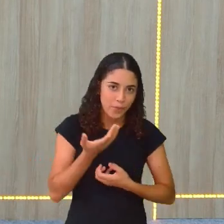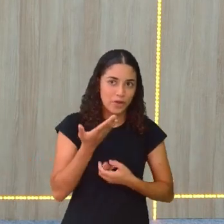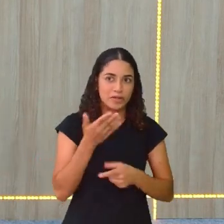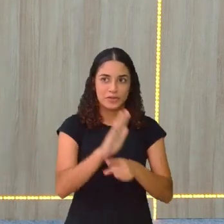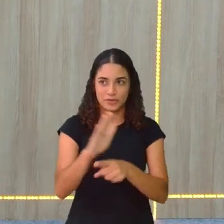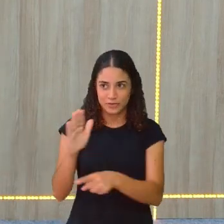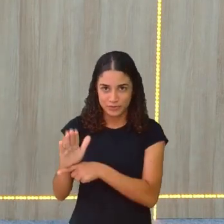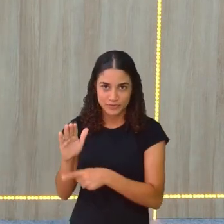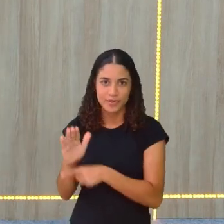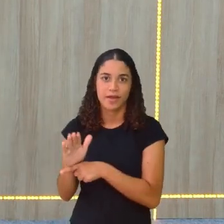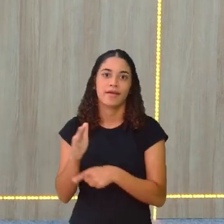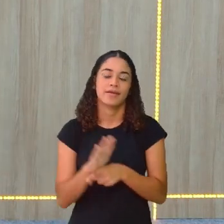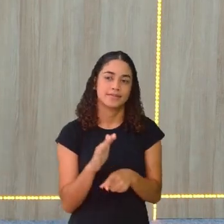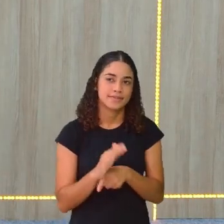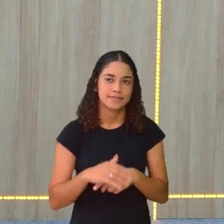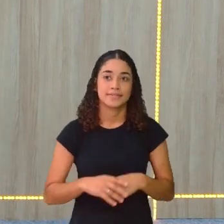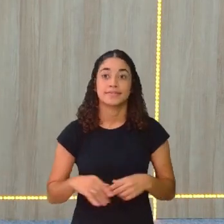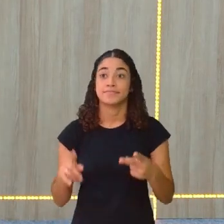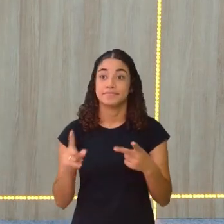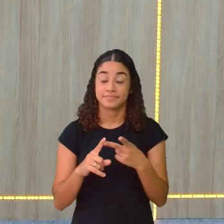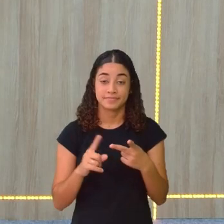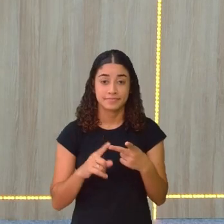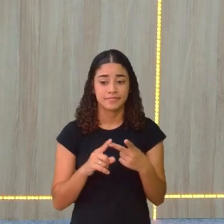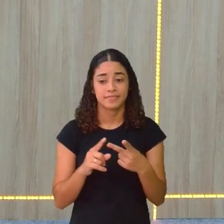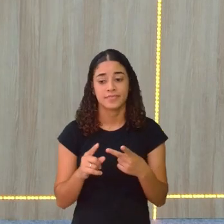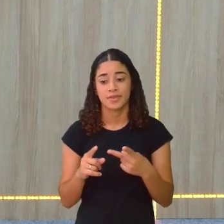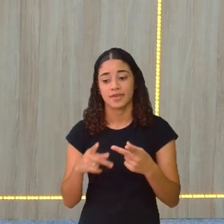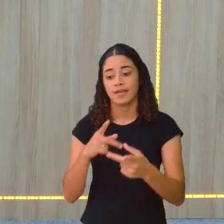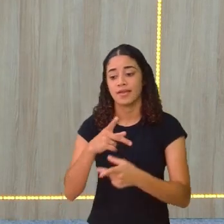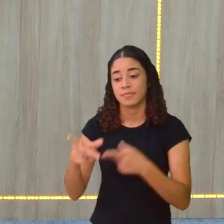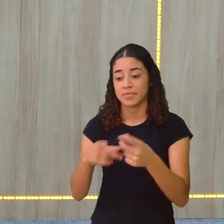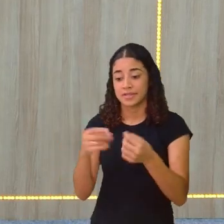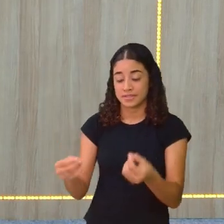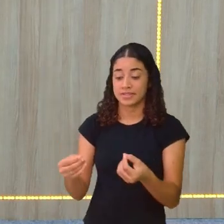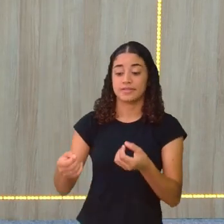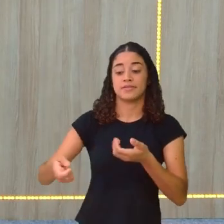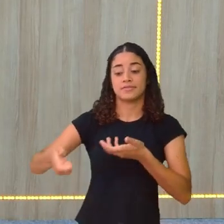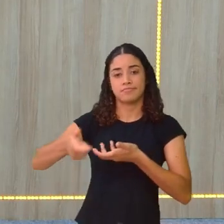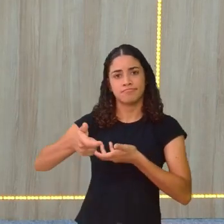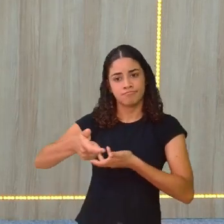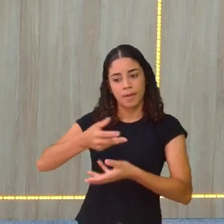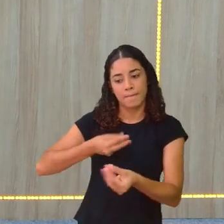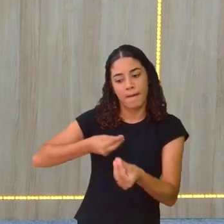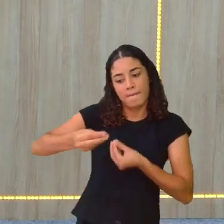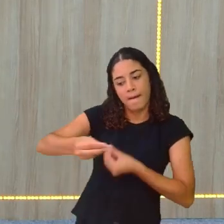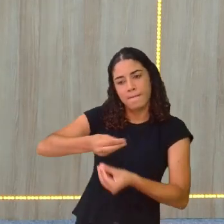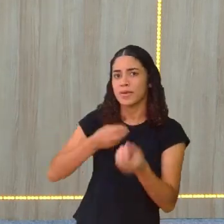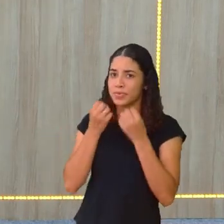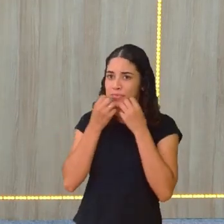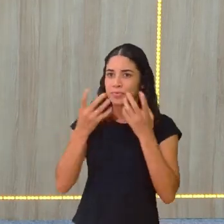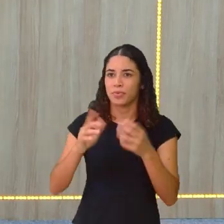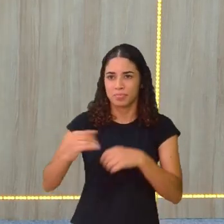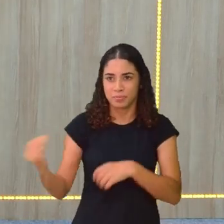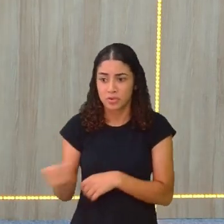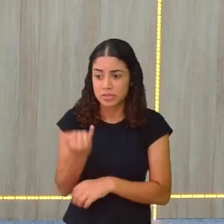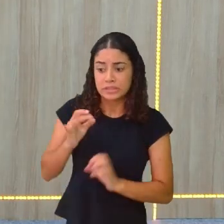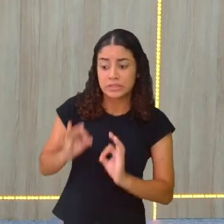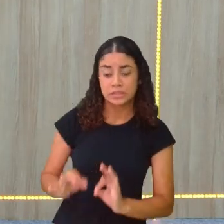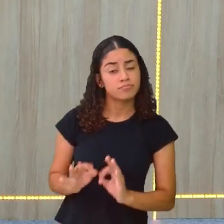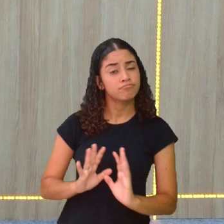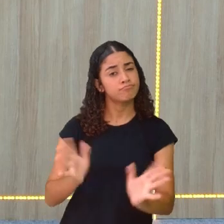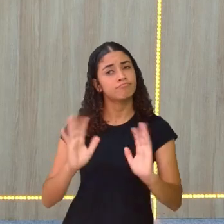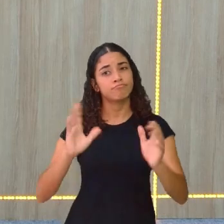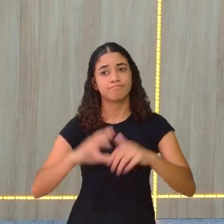solidariedade, né, em alta, né? Lembrar que as trocas são bem-vindas, mas não são o mais importante, né? Lembrar que o menos